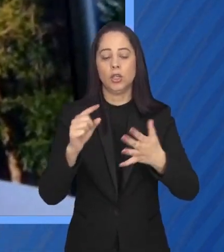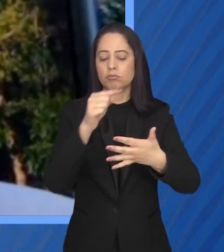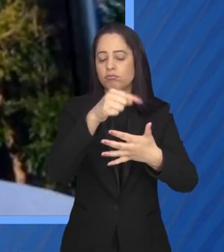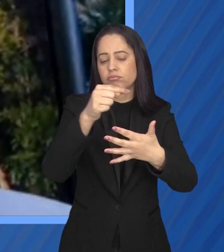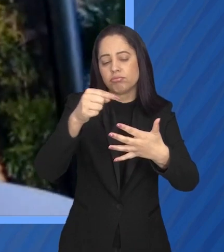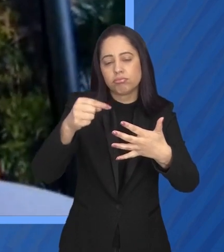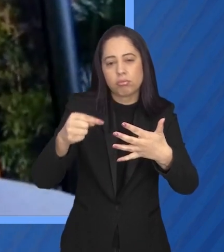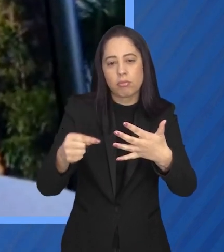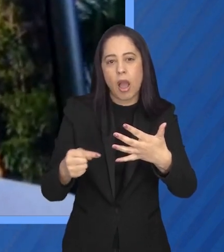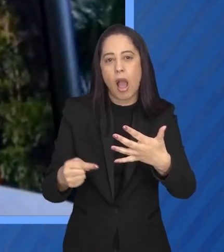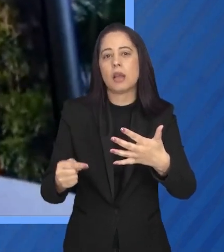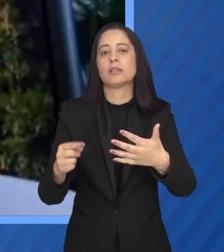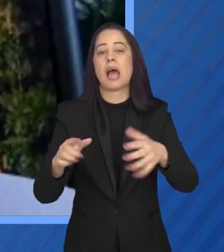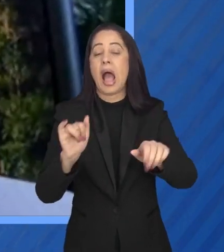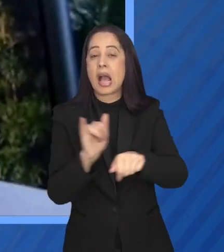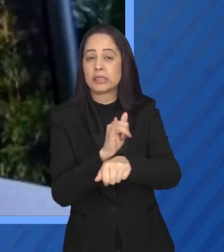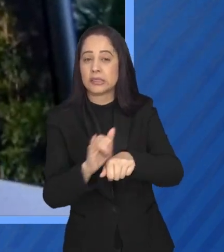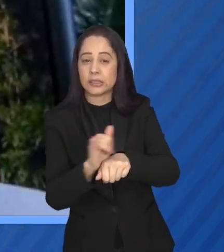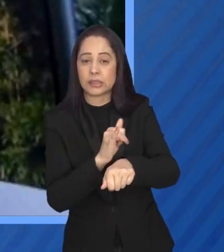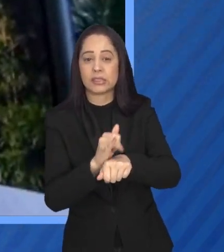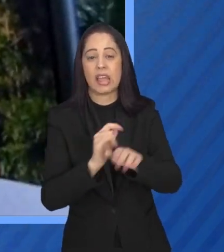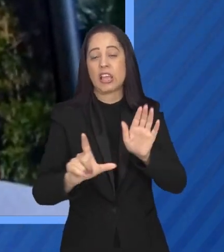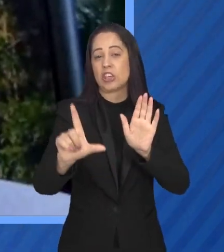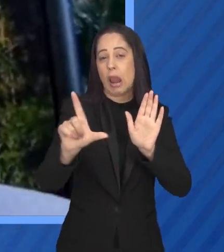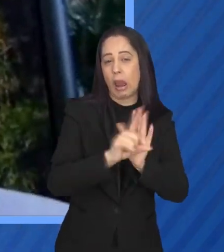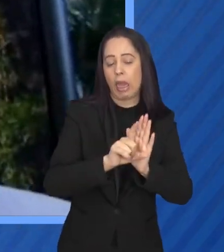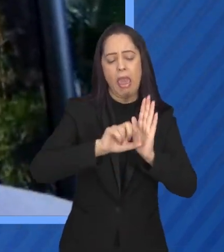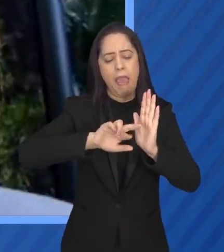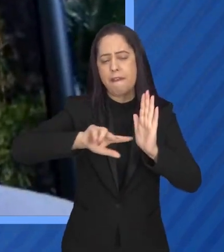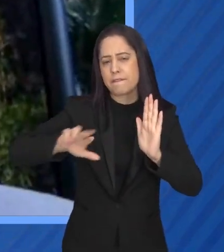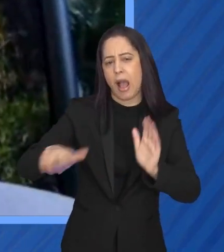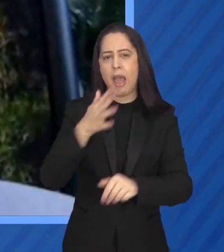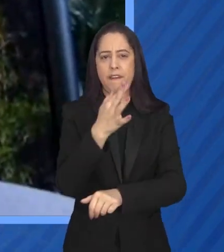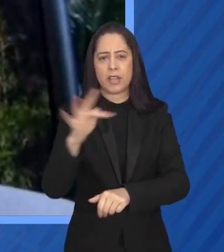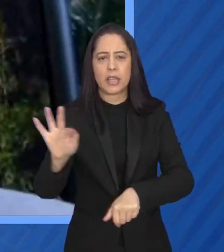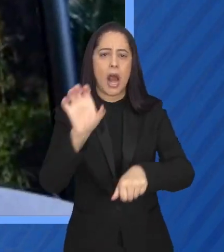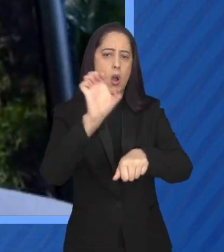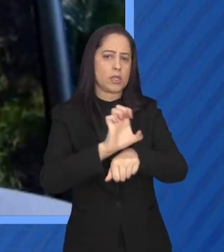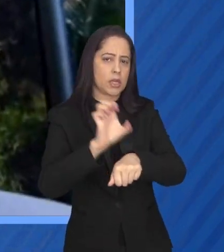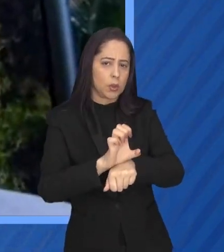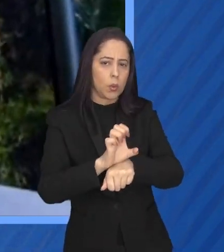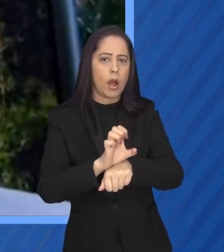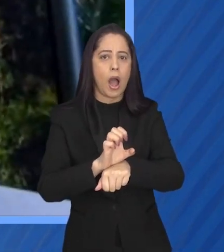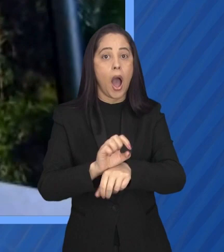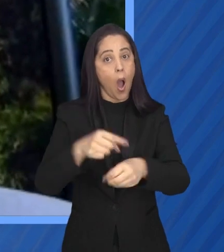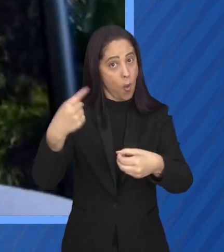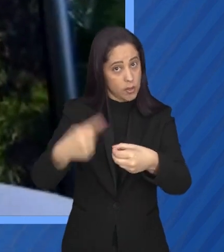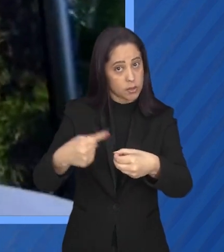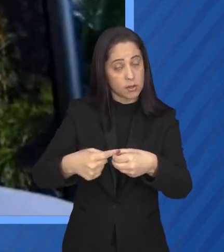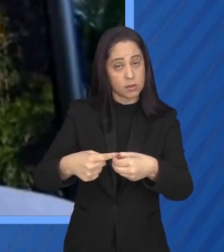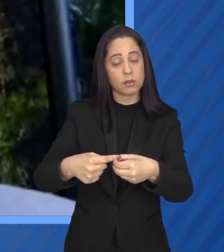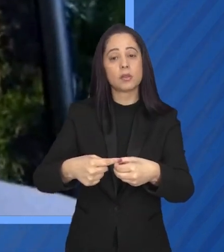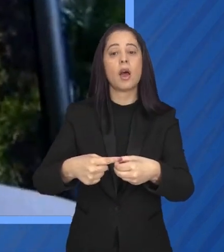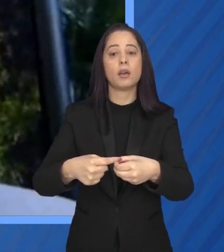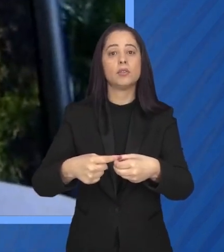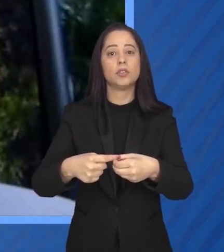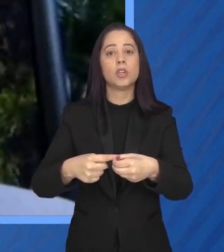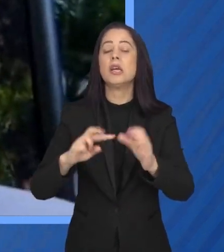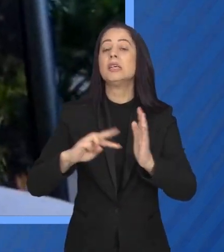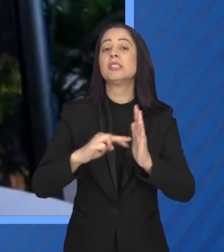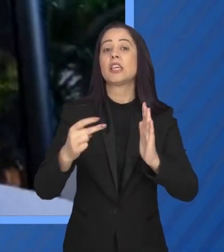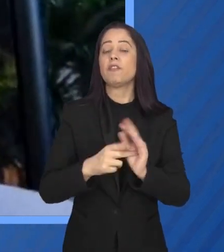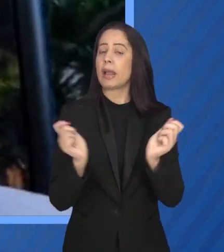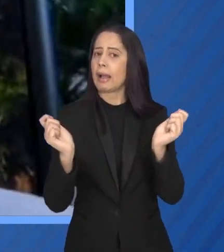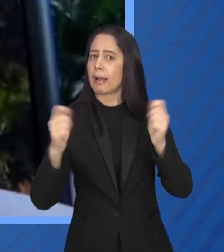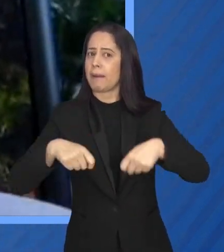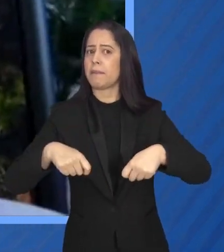conjunto, né, de instrumentos, que são as leis, não só a nível federal, estadual, como também as municipais, ela amplia